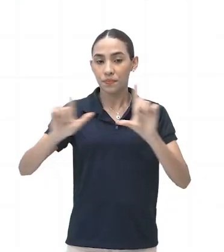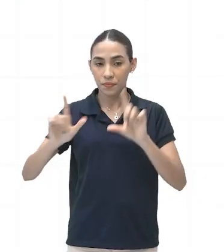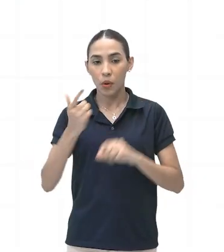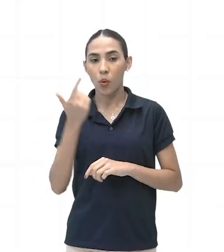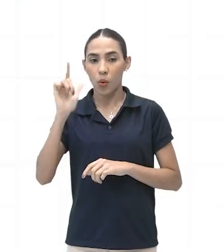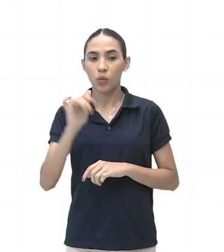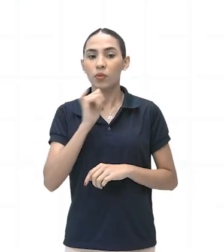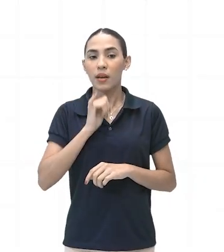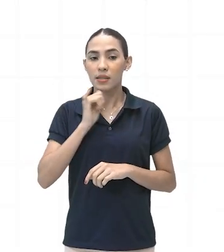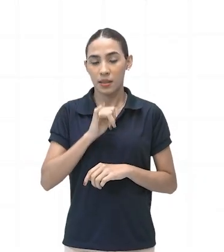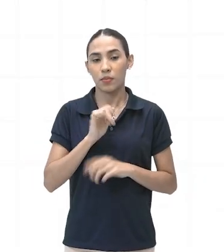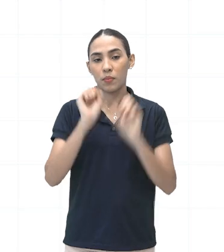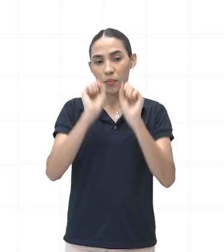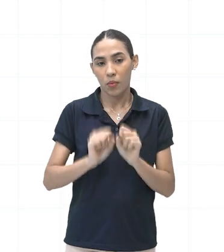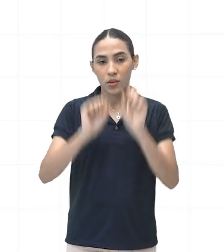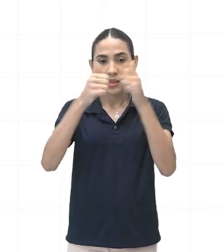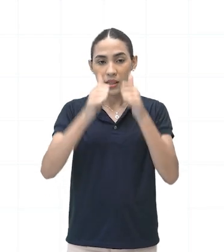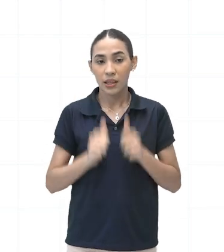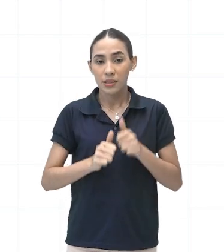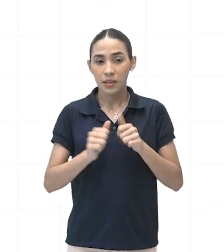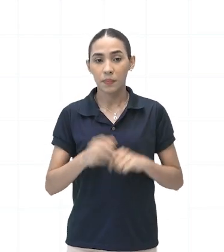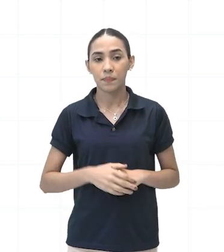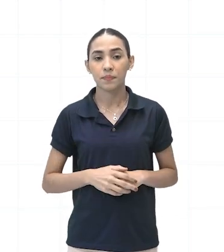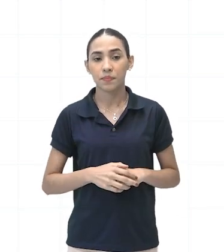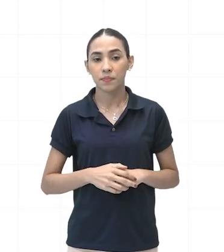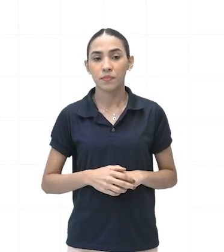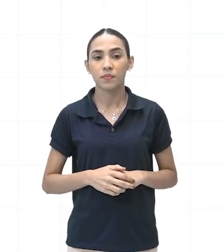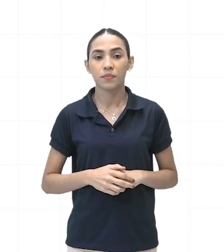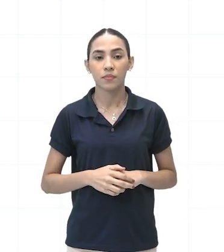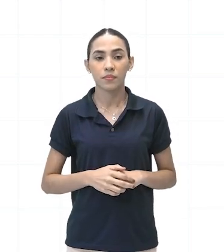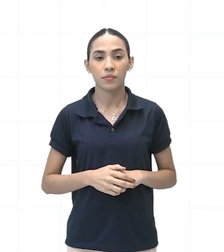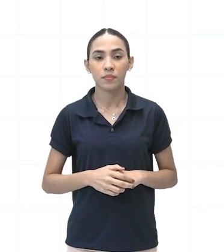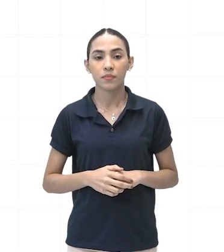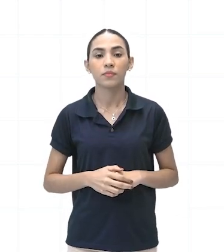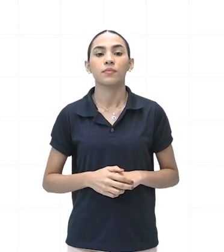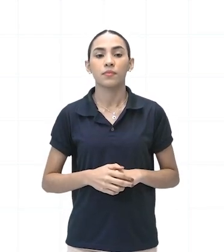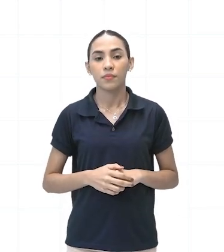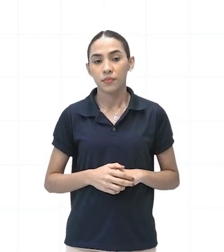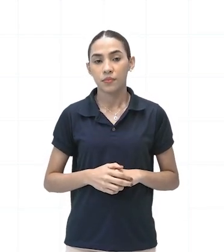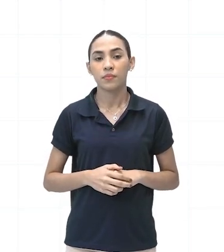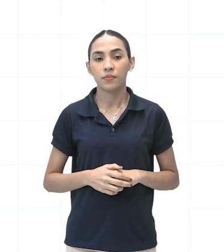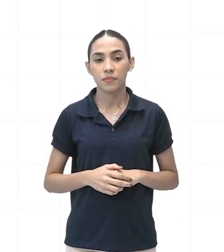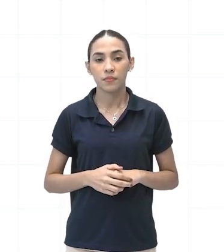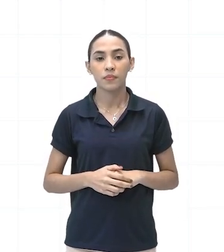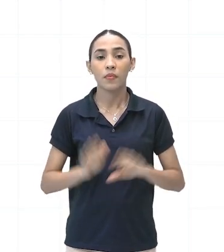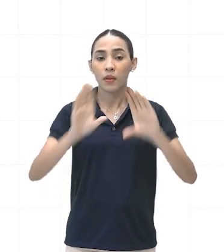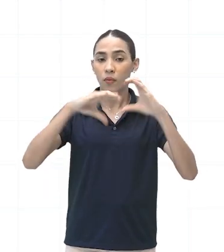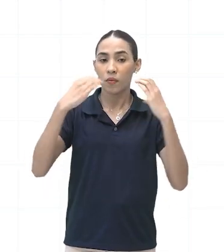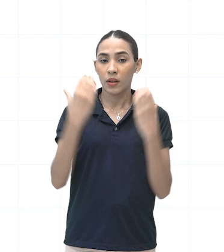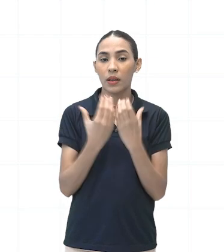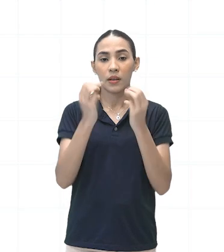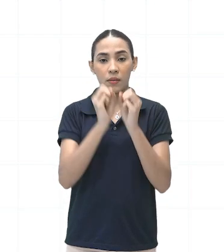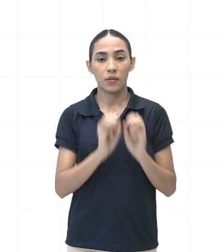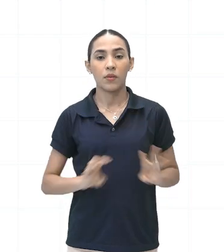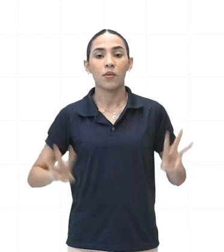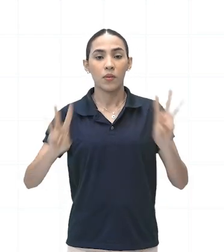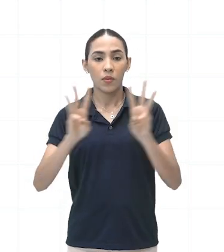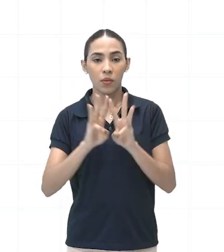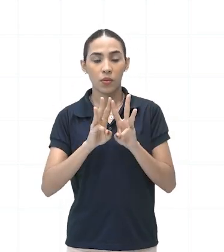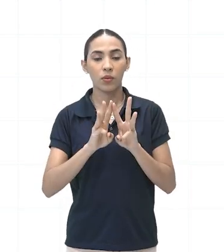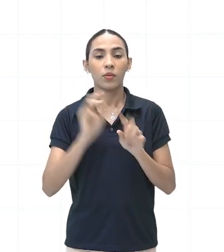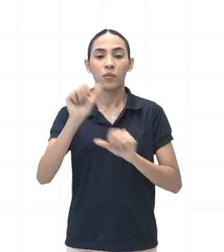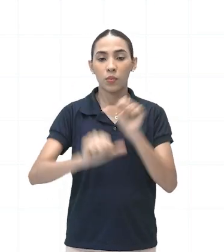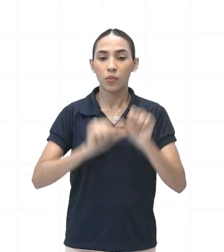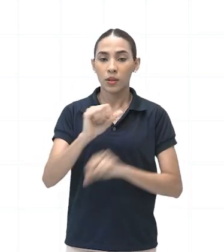mais um exemplo para que a gente possa analisar. Um exemplo aqui colocado para a gente, olha só. A Conferência das Nações Unidas